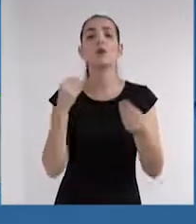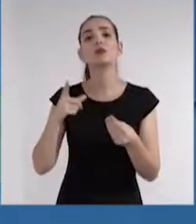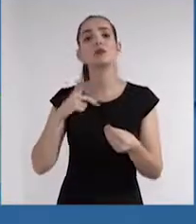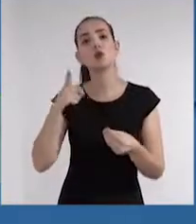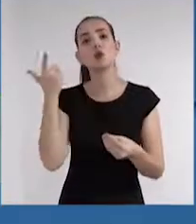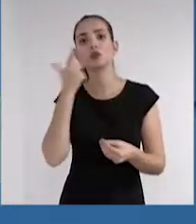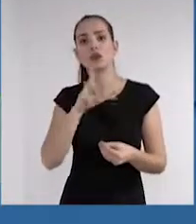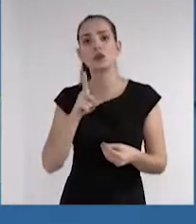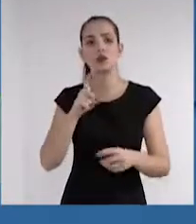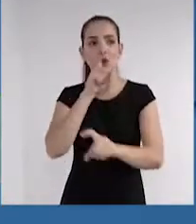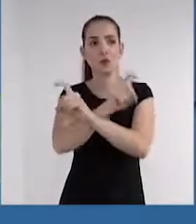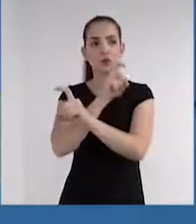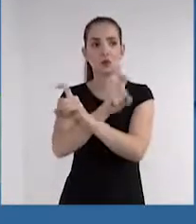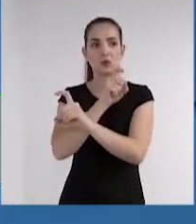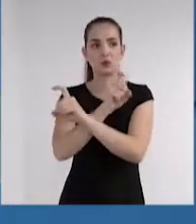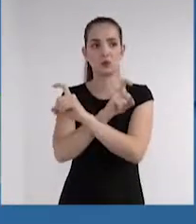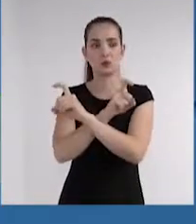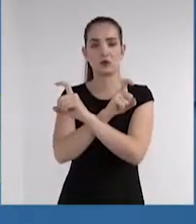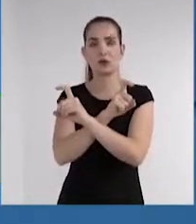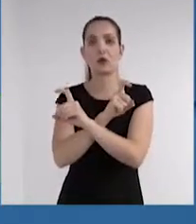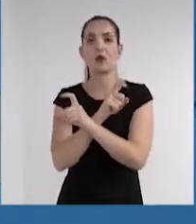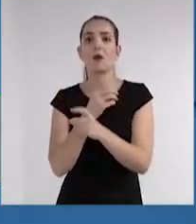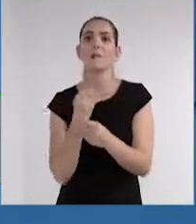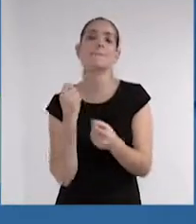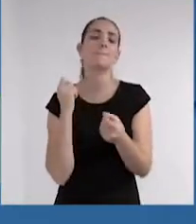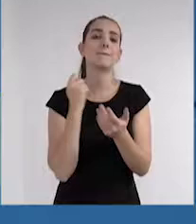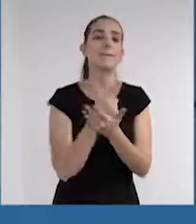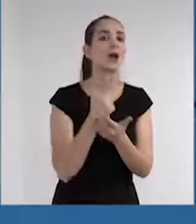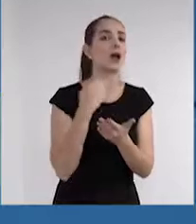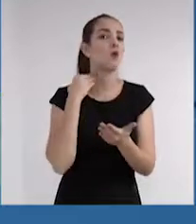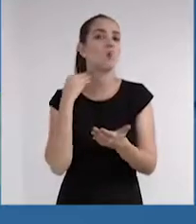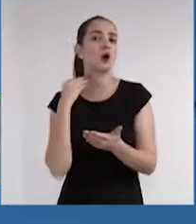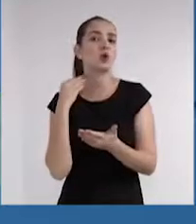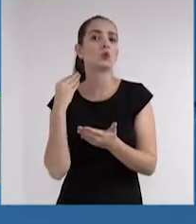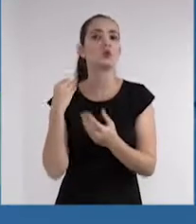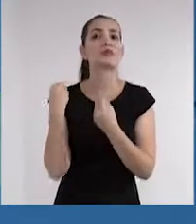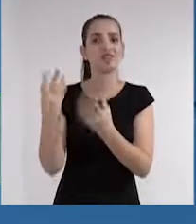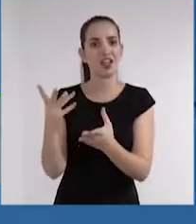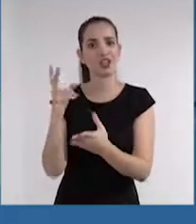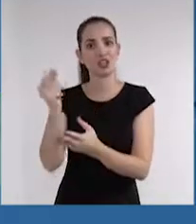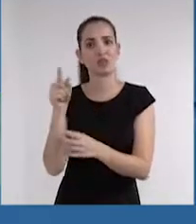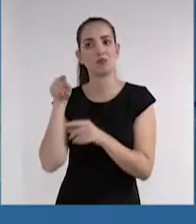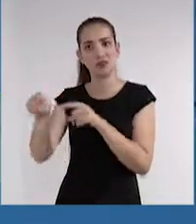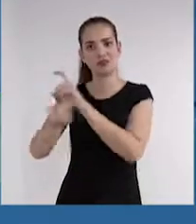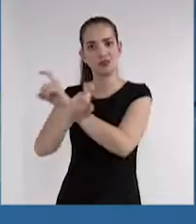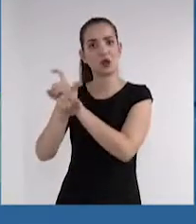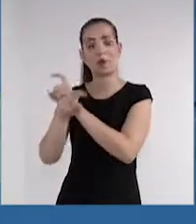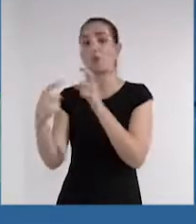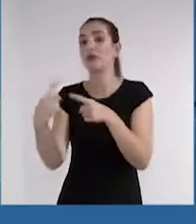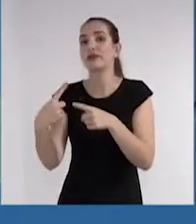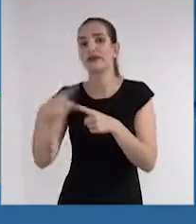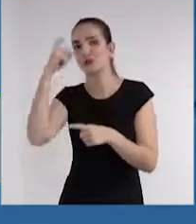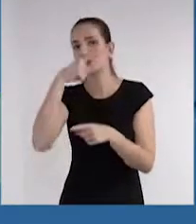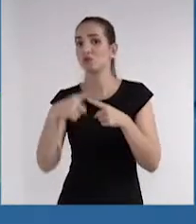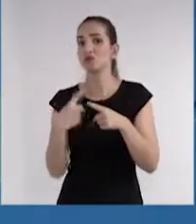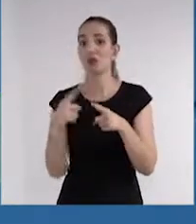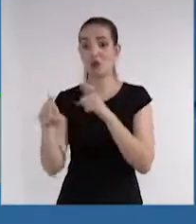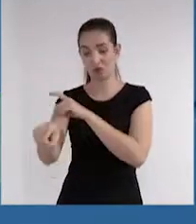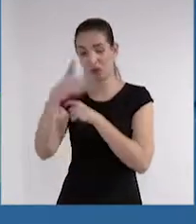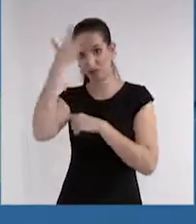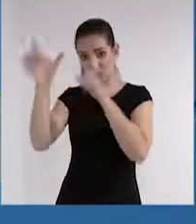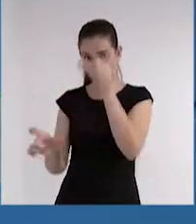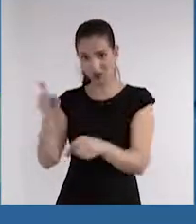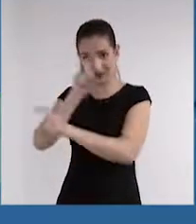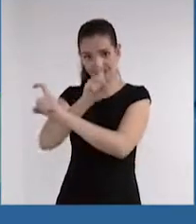os assentados não têm nada para dar de garantia. Porque a Itamaraty, até hoje, quem é dona da Itamaraty